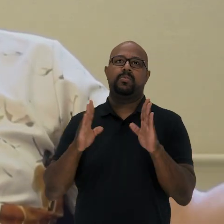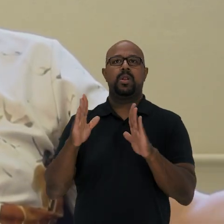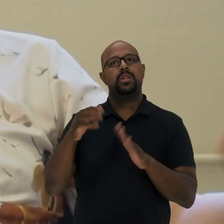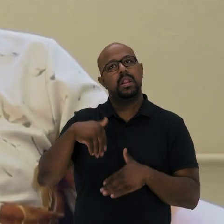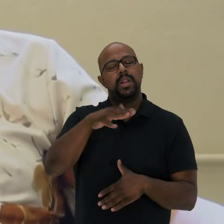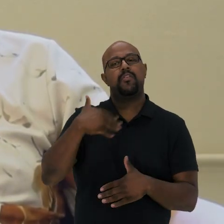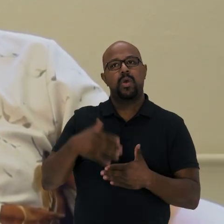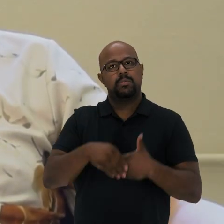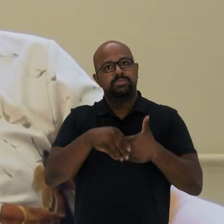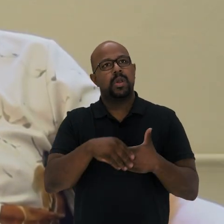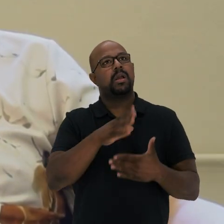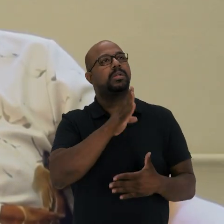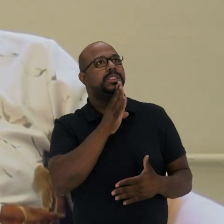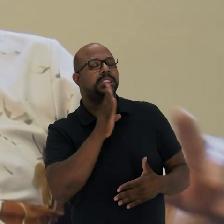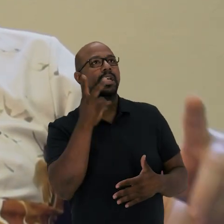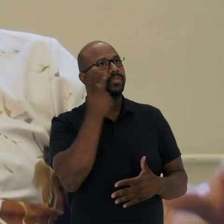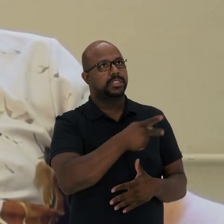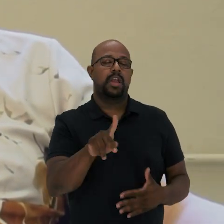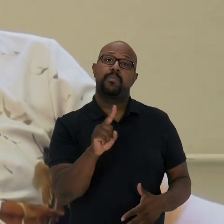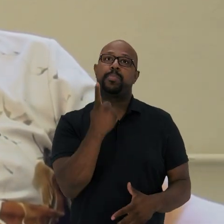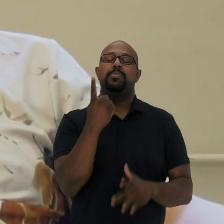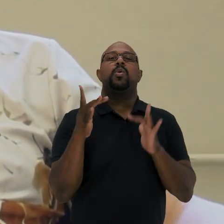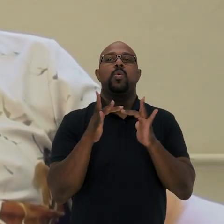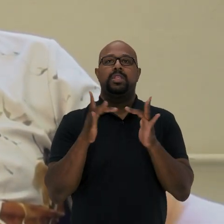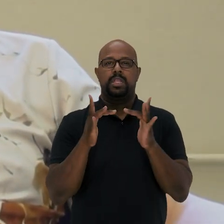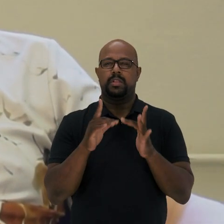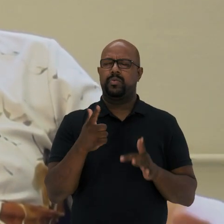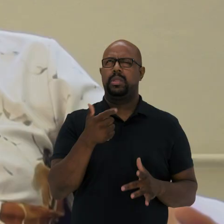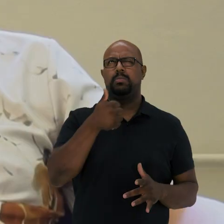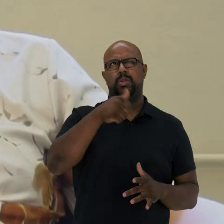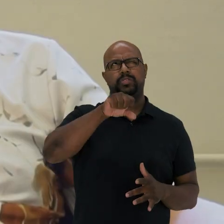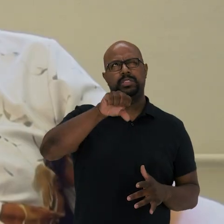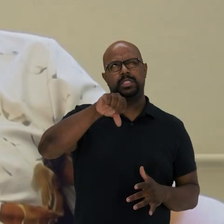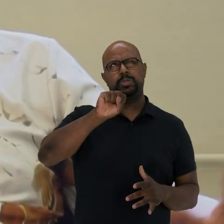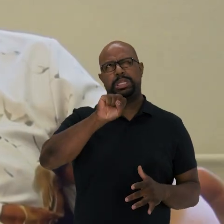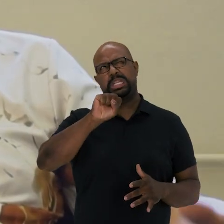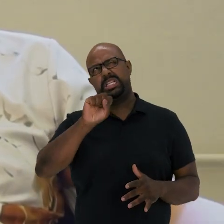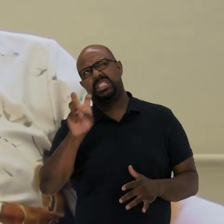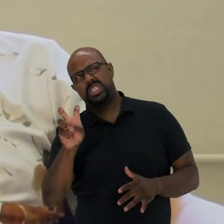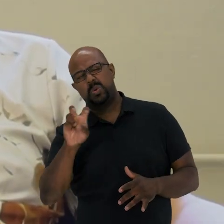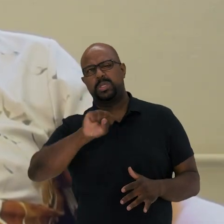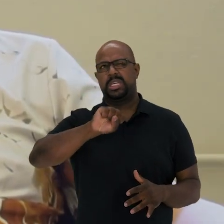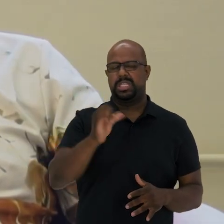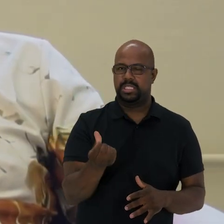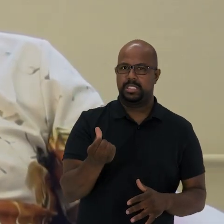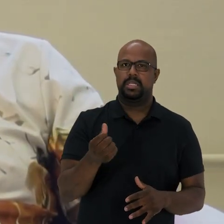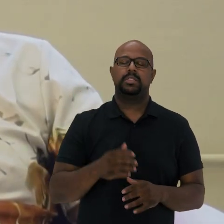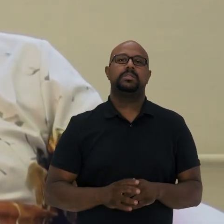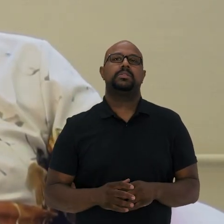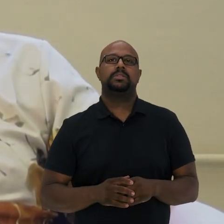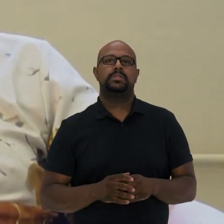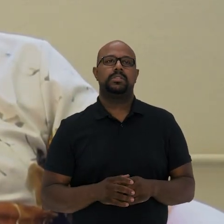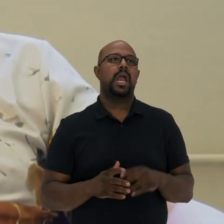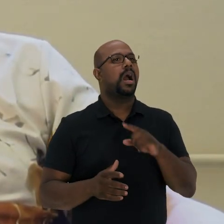dia ele me levou para conhecer e visitar o museu lá. Foi meu primeiro contato com ele. Isso foi em 85, 86, por aí. E aí, quando